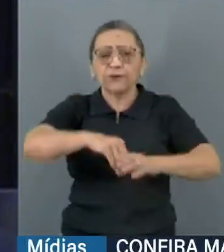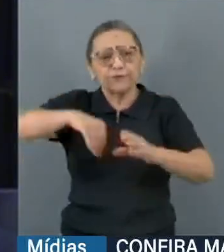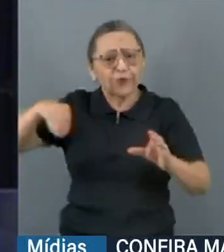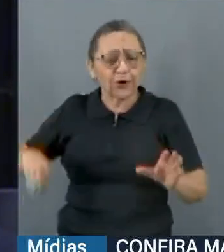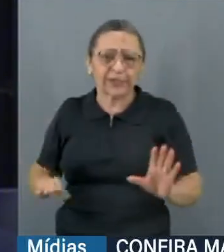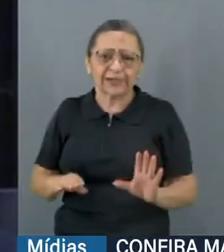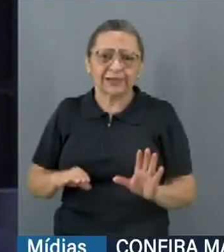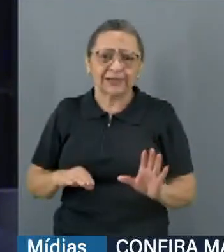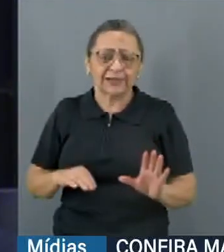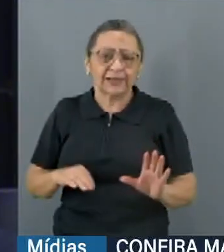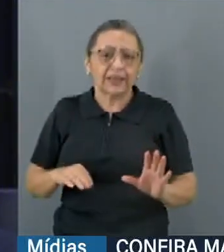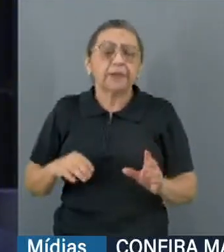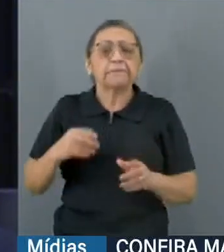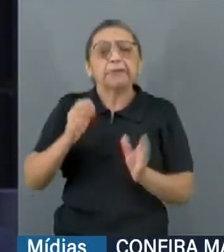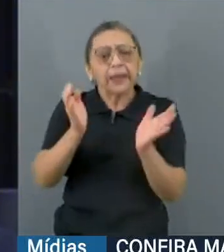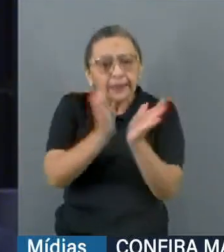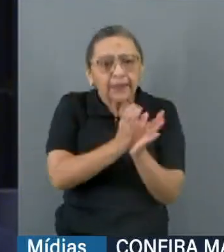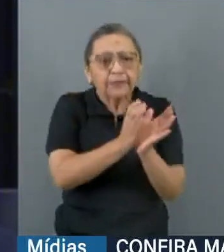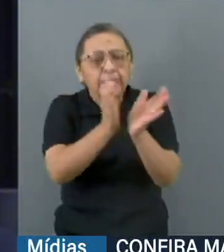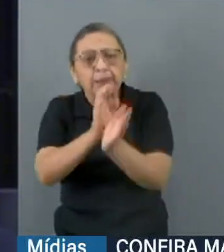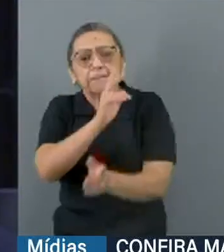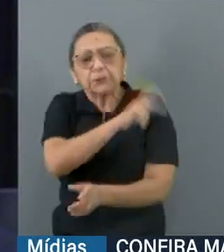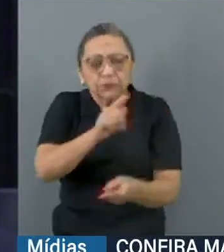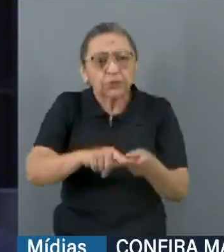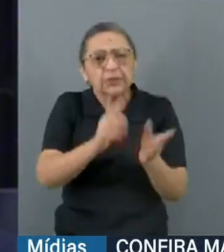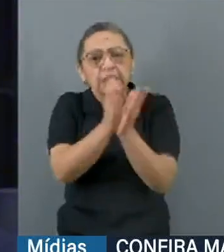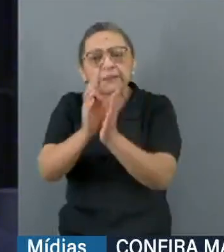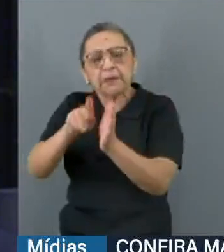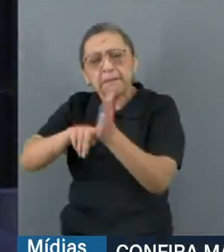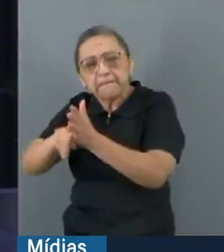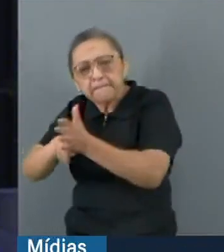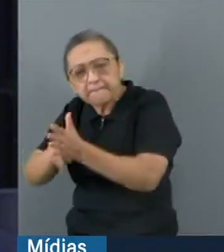Judiciário. Professores, pesquisadores,